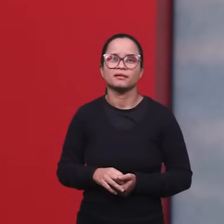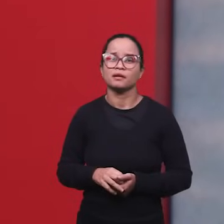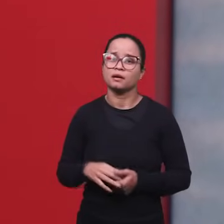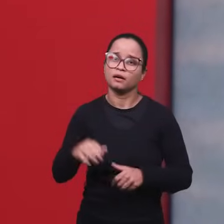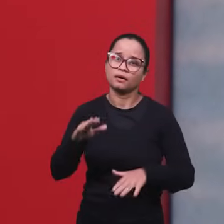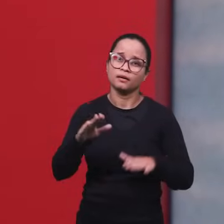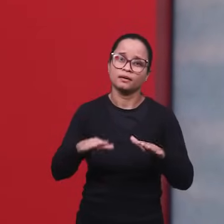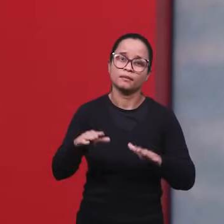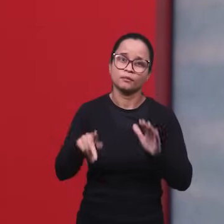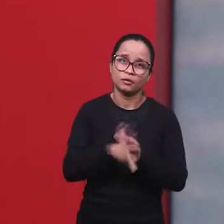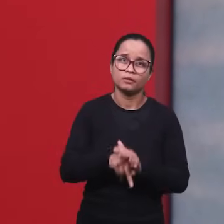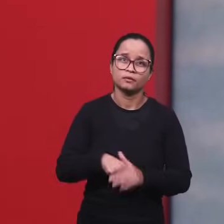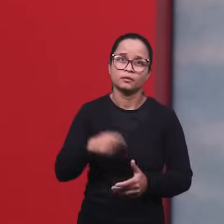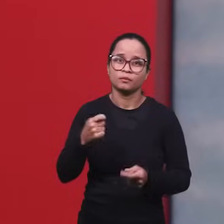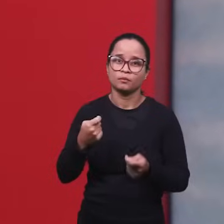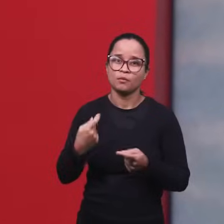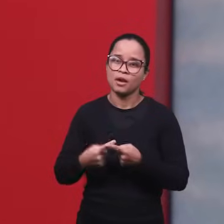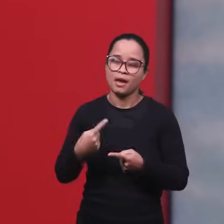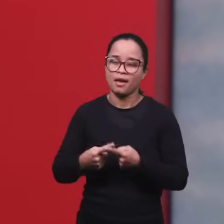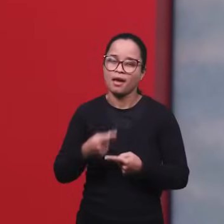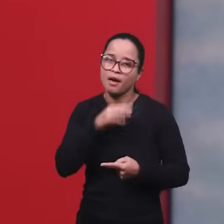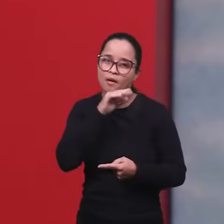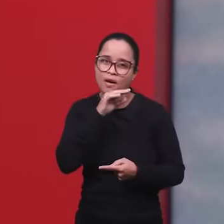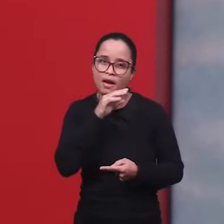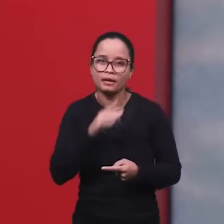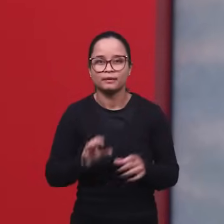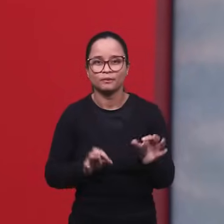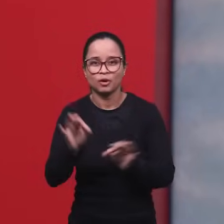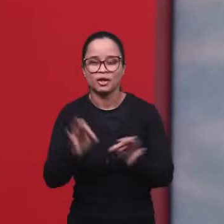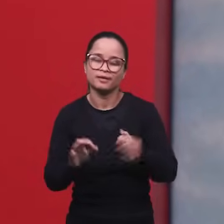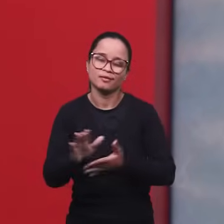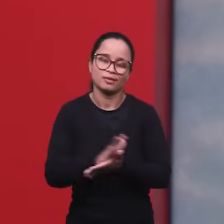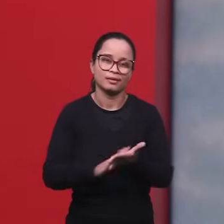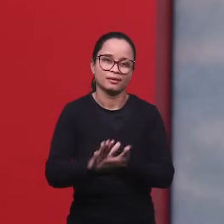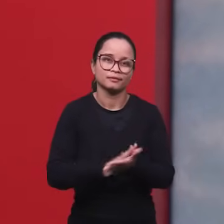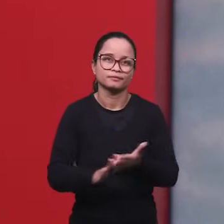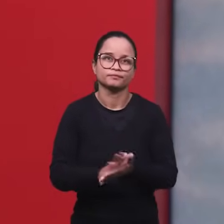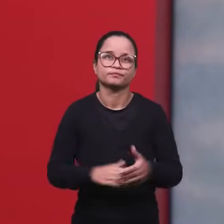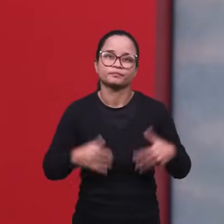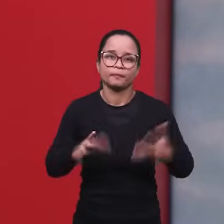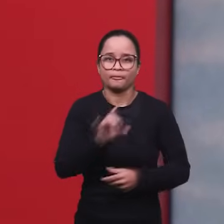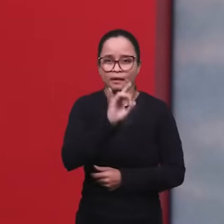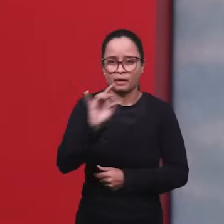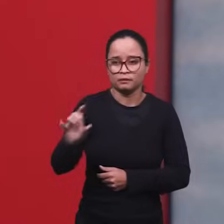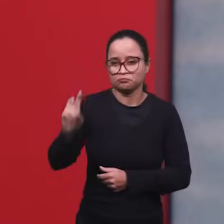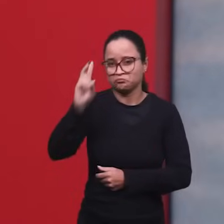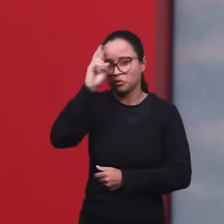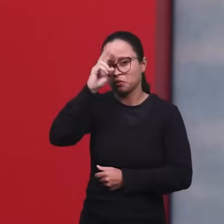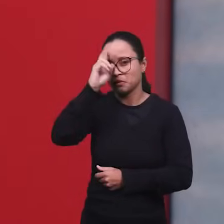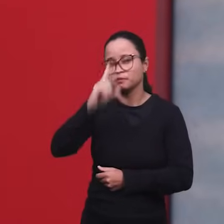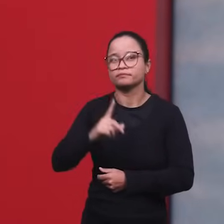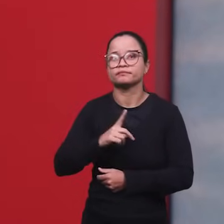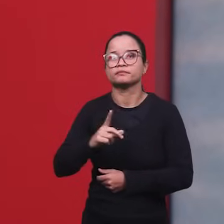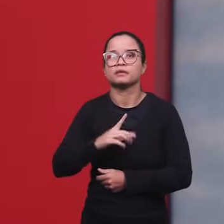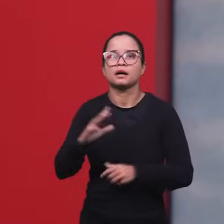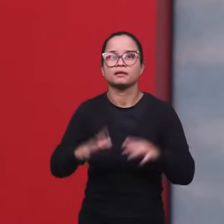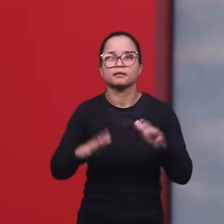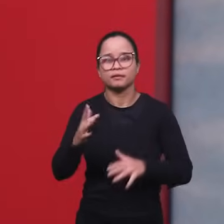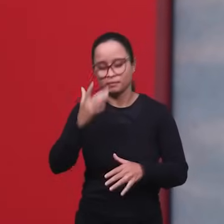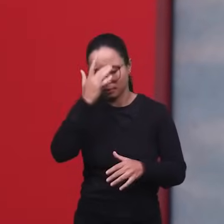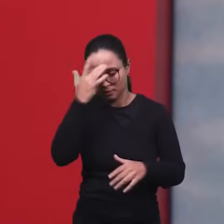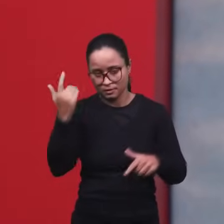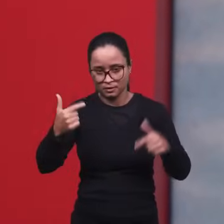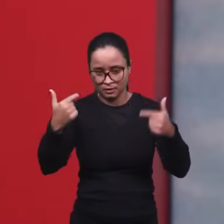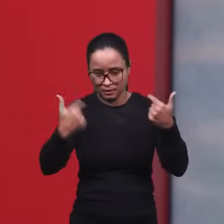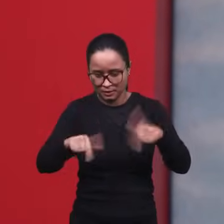desse benefício porque, infelizmente, ele não se planejou. Não estou falando que são todos os casos, né, gente? Como eu disse, cada um tem sua história. Mas, às vezes, foi uma pessoa